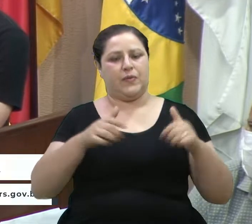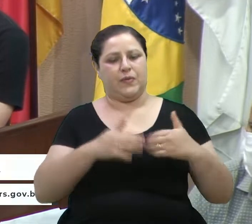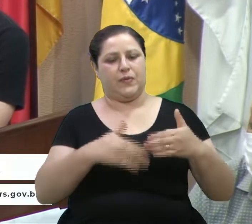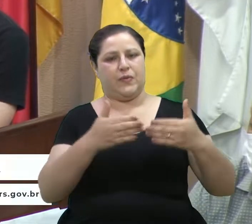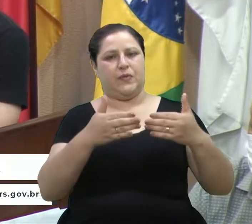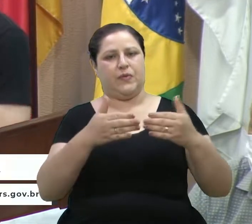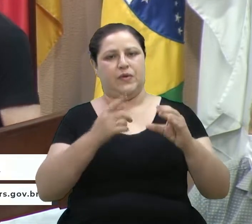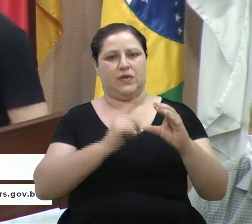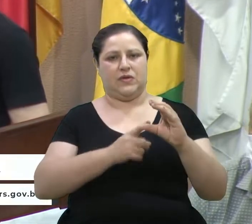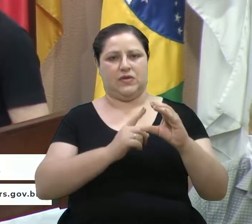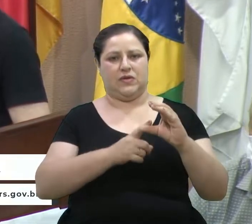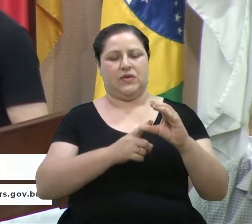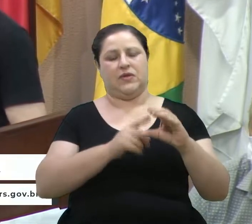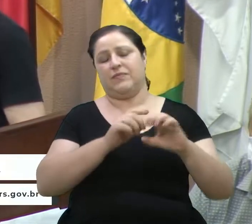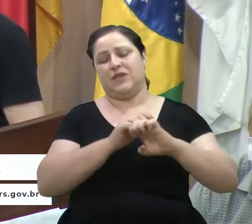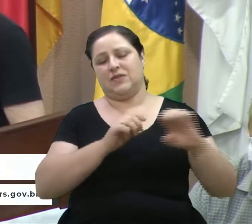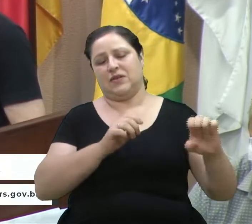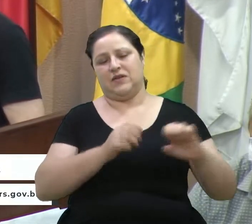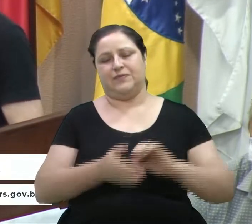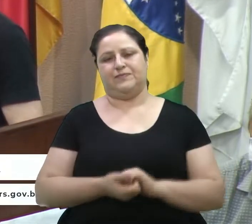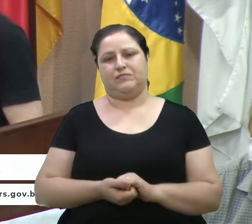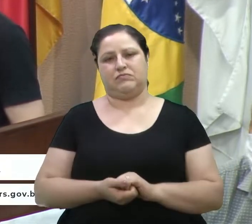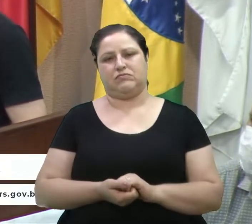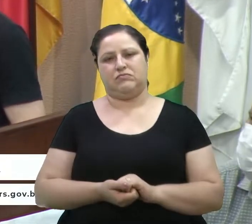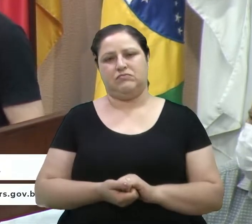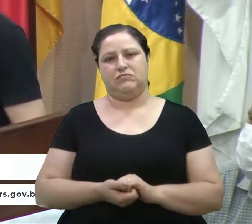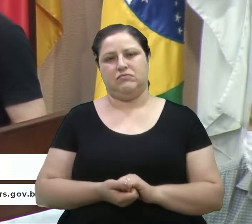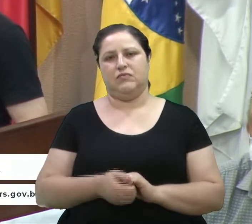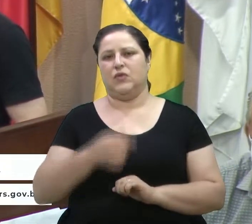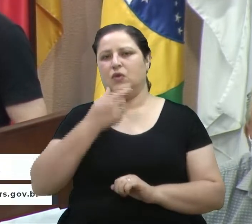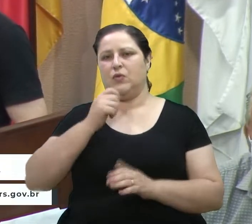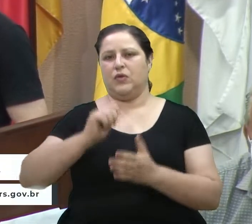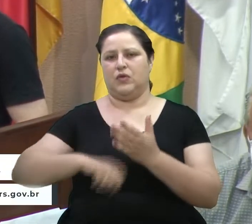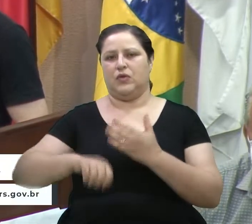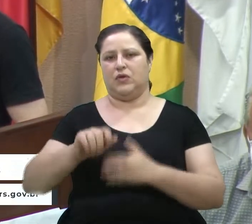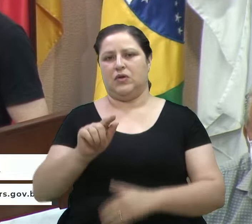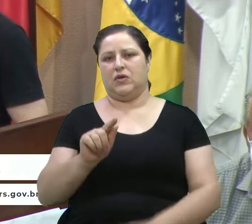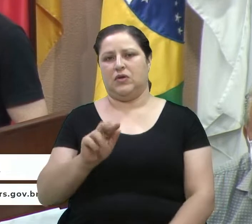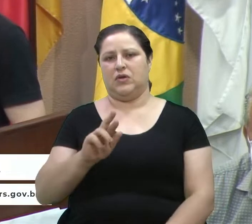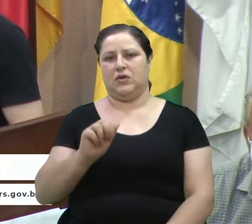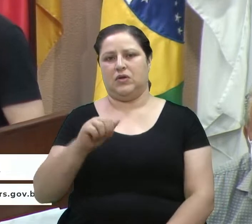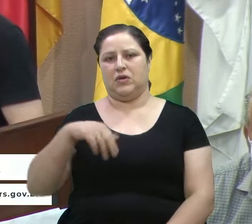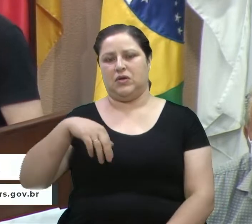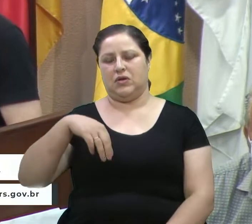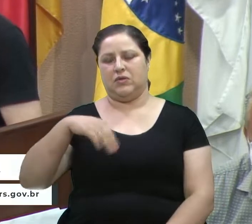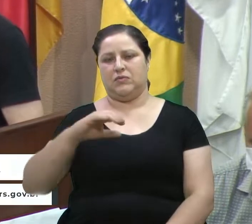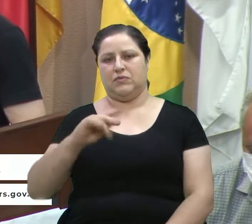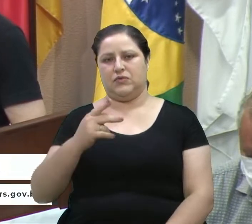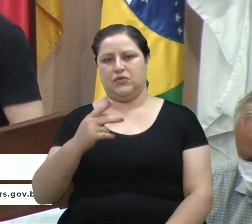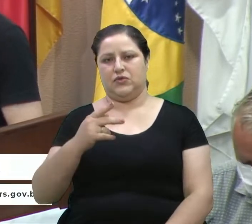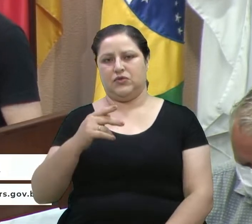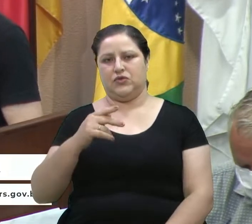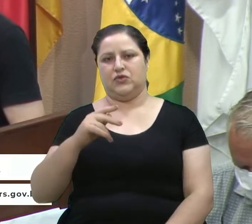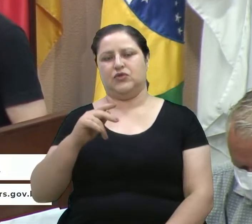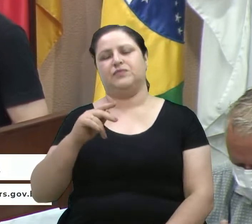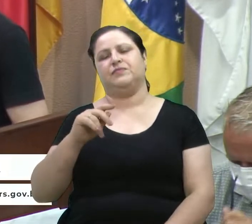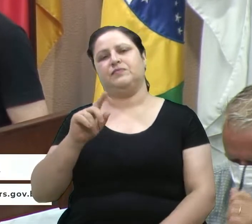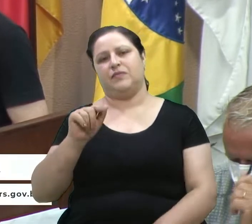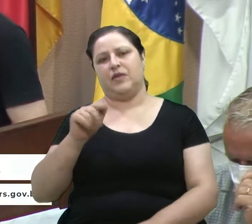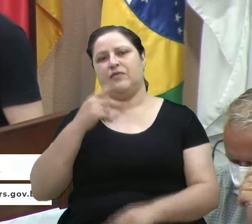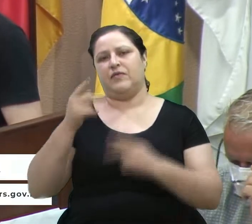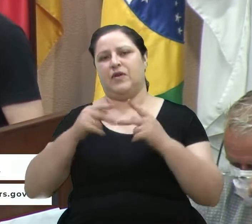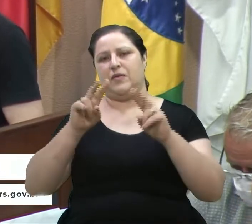Gramsci escreveu em 1926 a importância de entrar nas instituições. O que a gente viu através da esquerda, nos